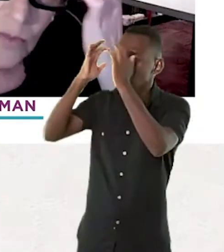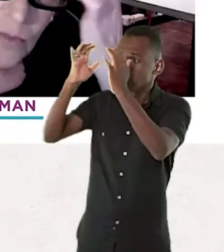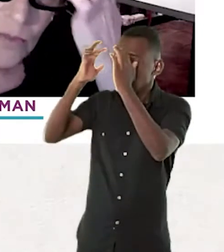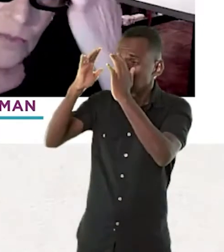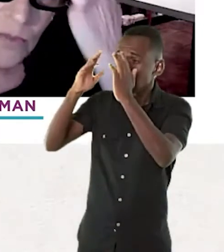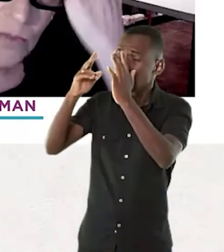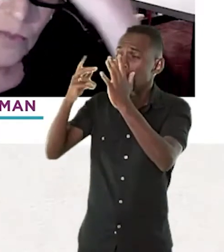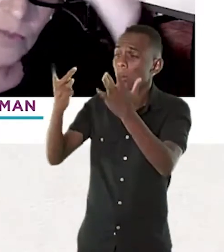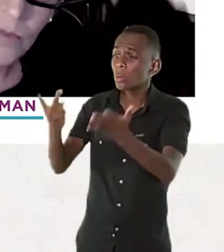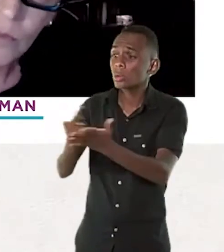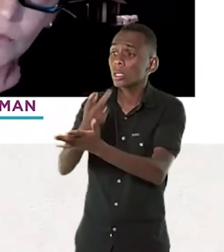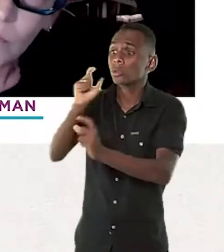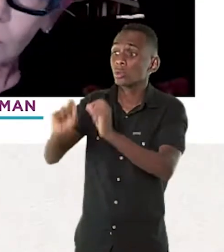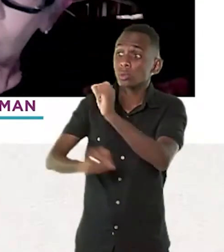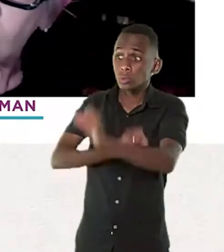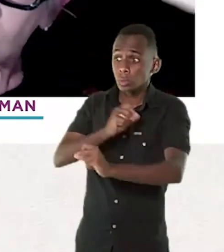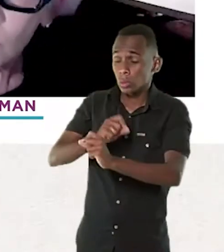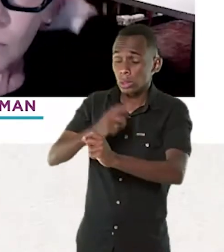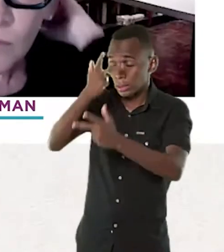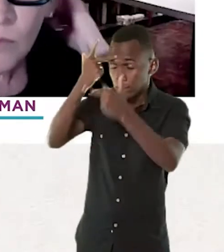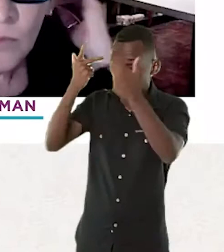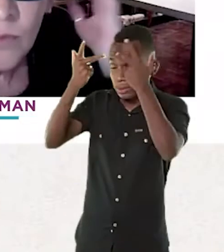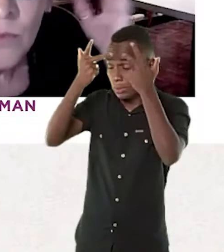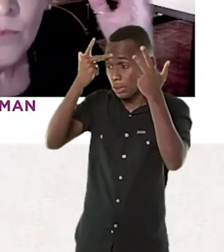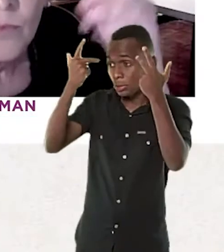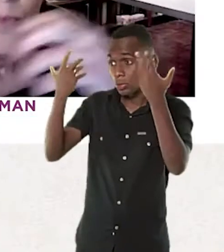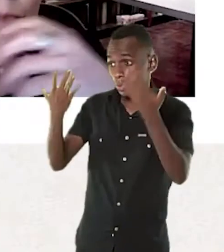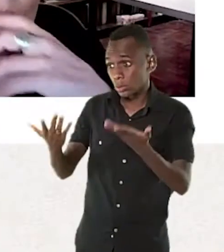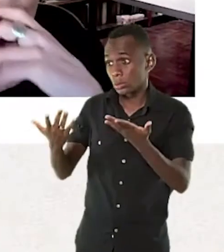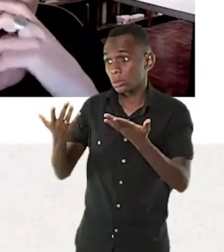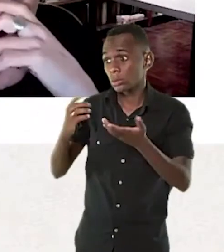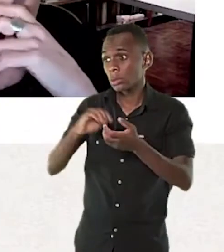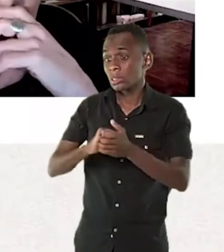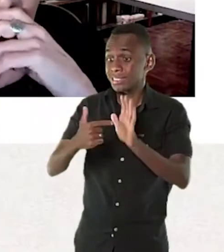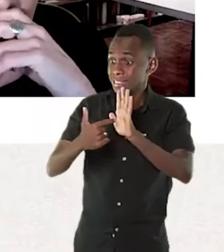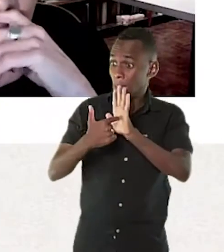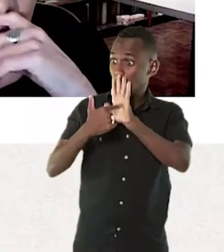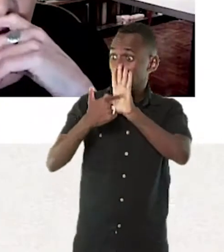imagina no cérebro das pessoas dessa superexposição?